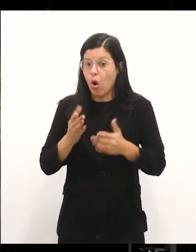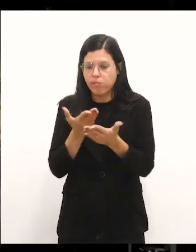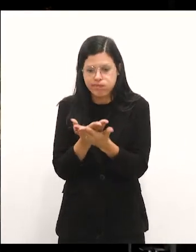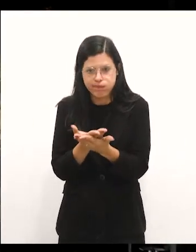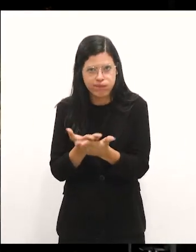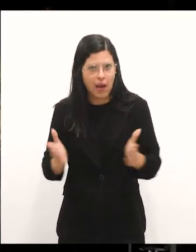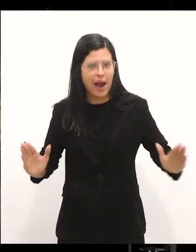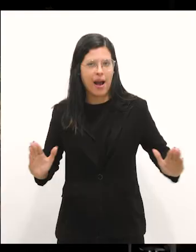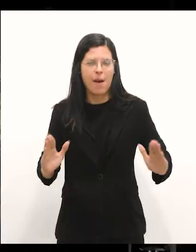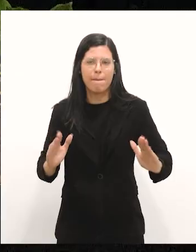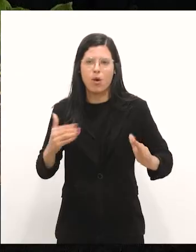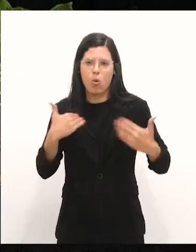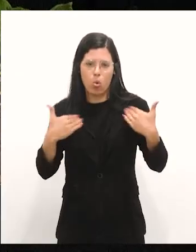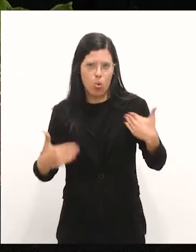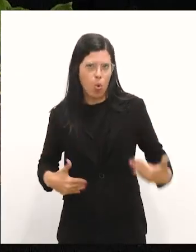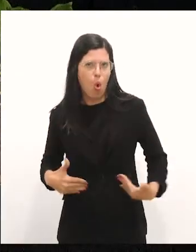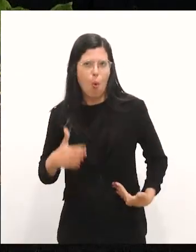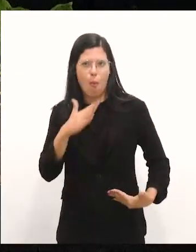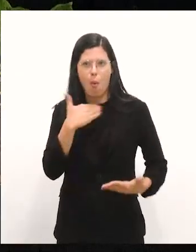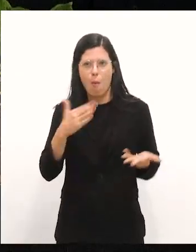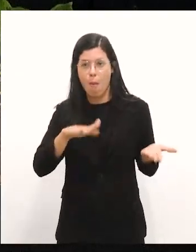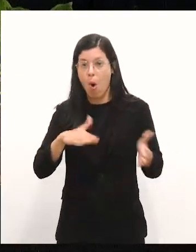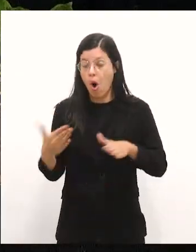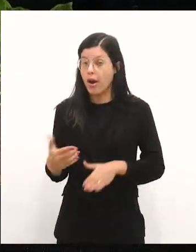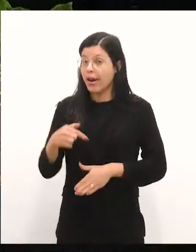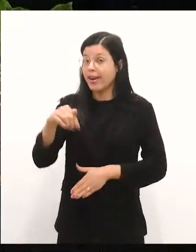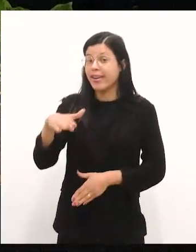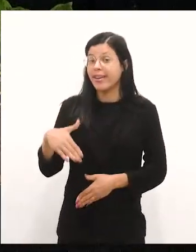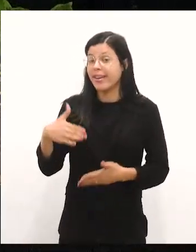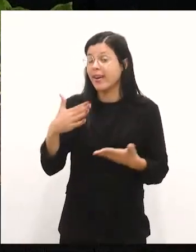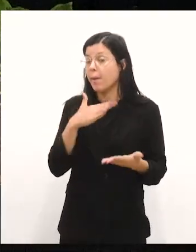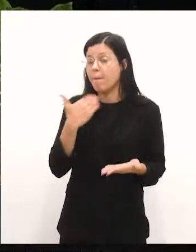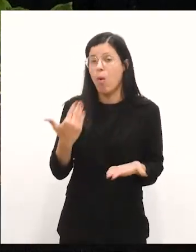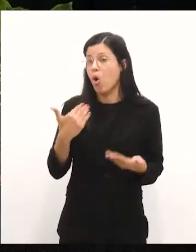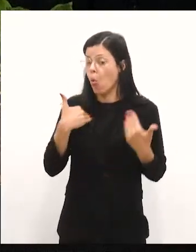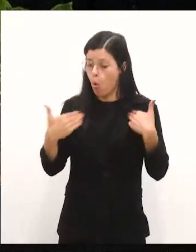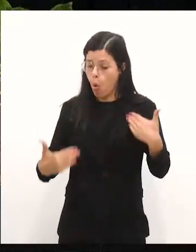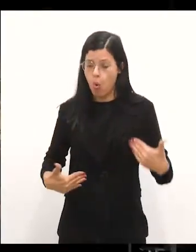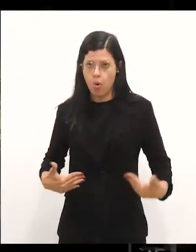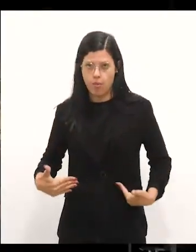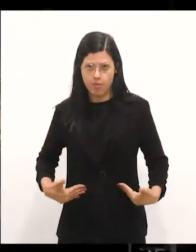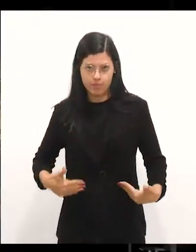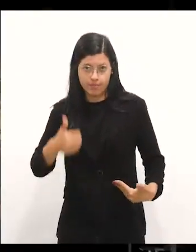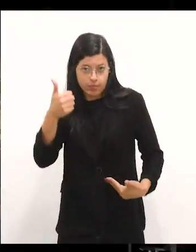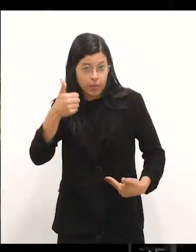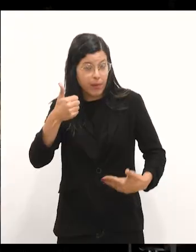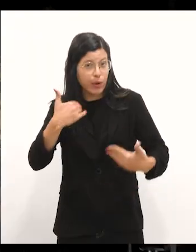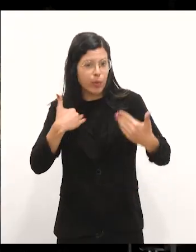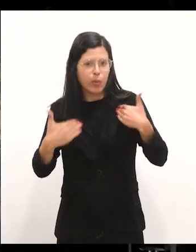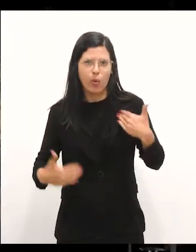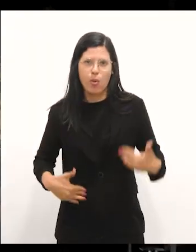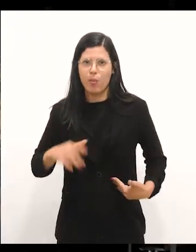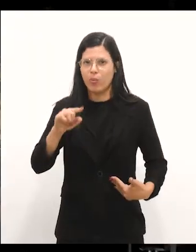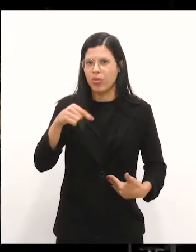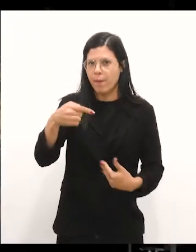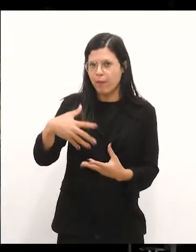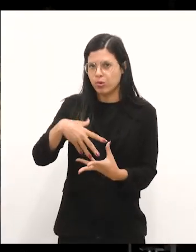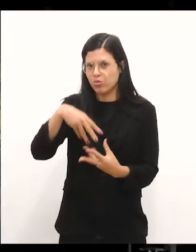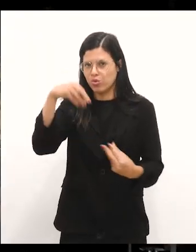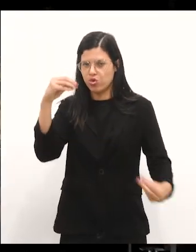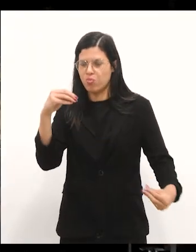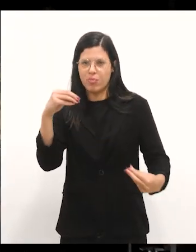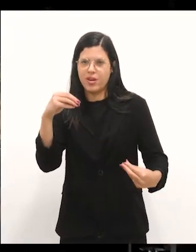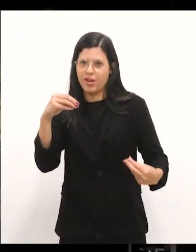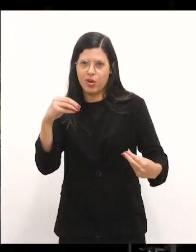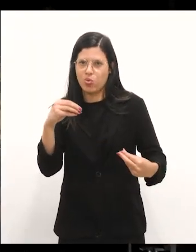corpo físico morre. Então, quem morre é o corpo. Primeiro morre o corpo, depois o espírito é